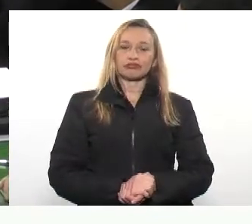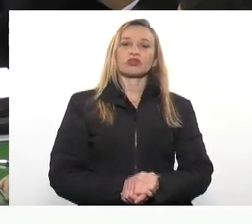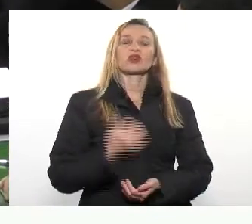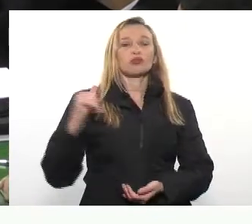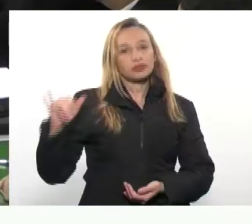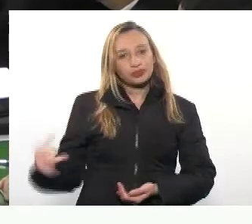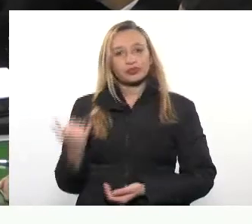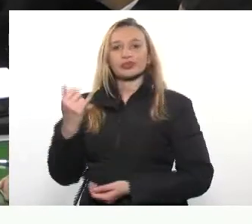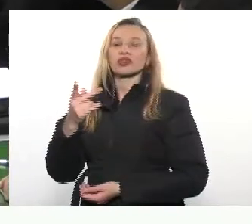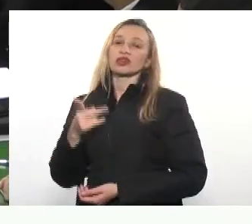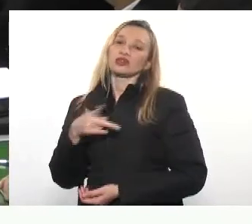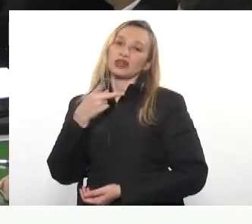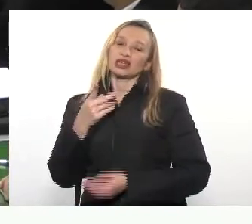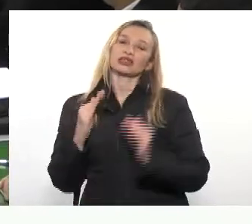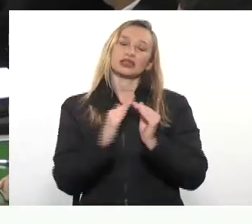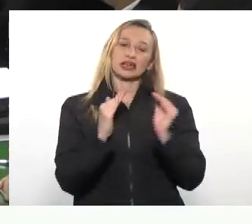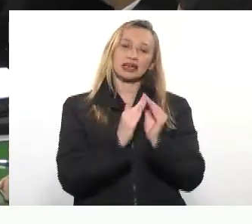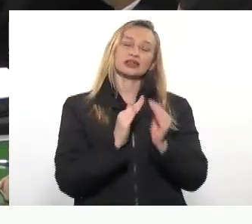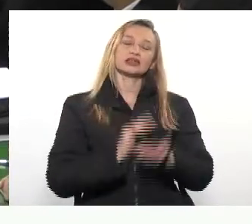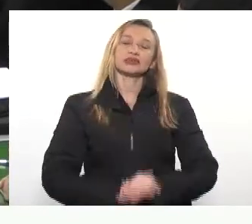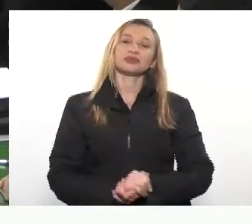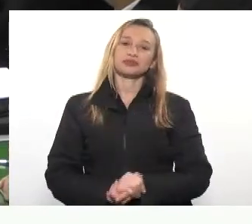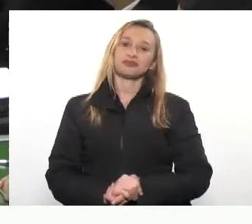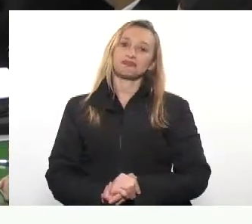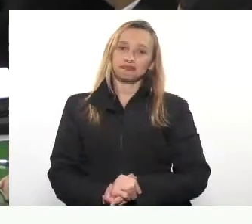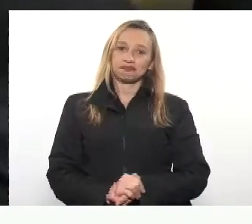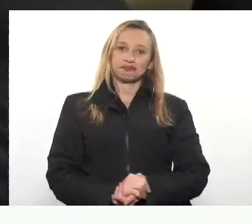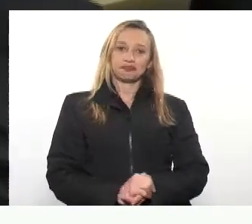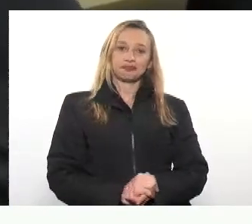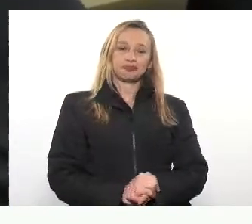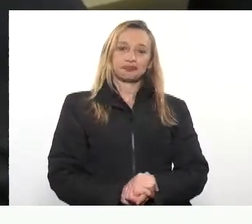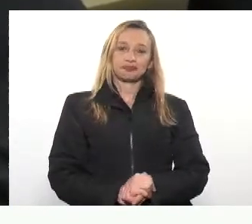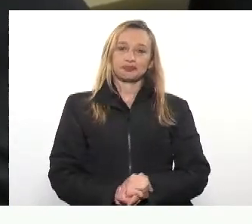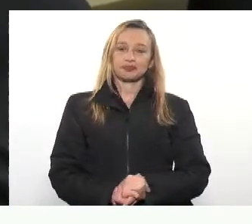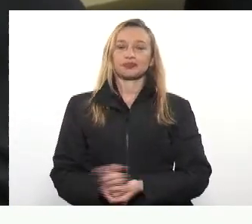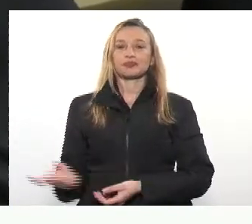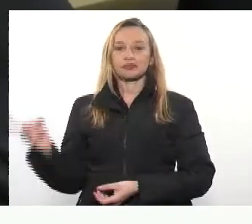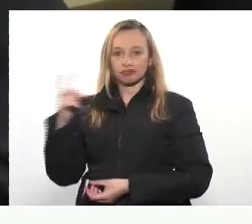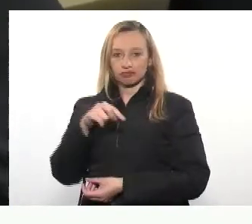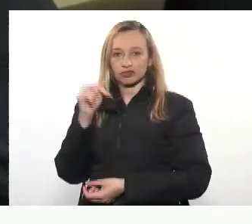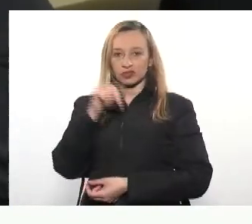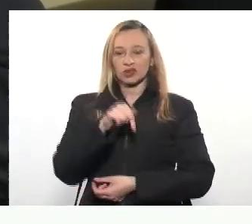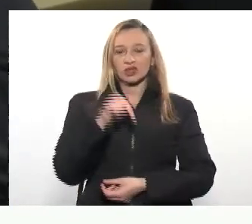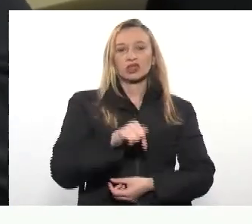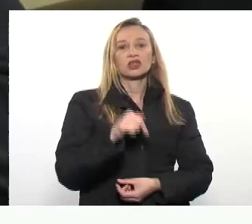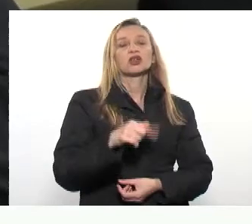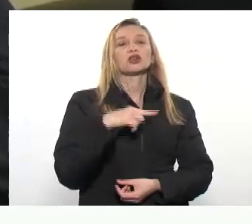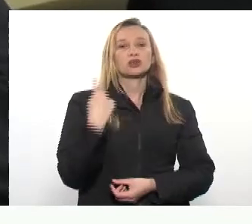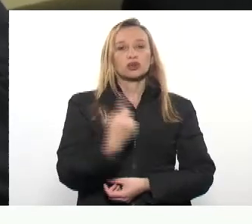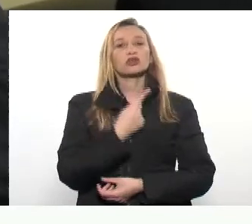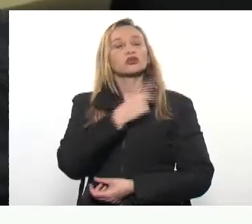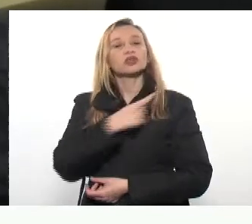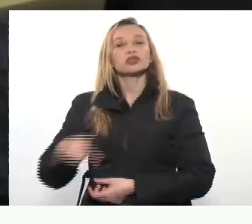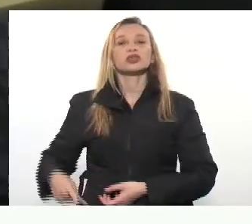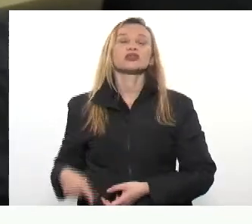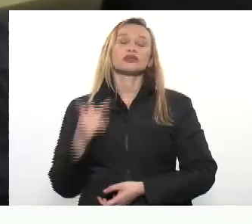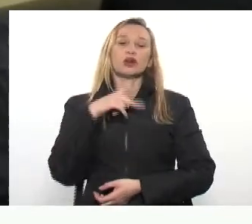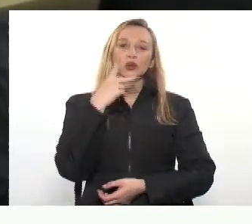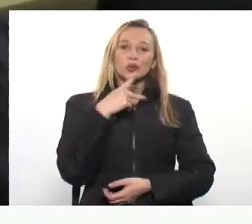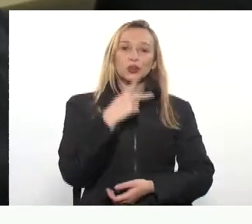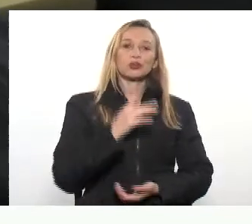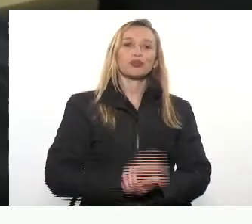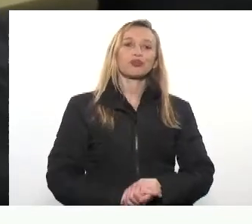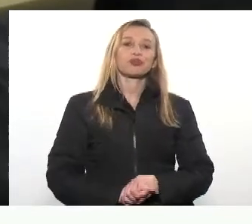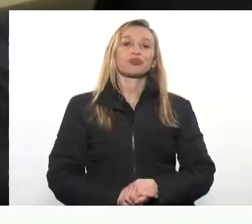oportunidade de vir falar nessa casa, tá certo? E retomando aqui o ponto que o nosso presidente colocou,